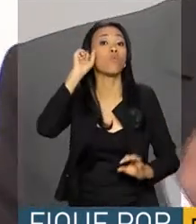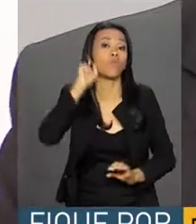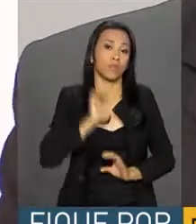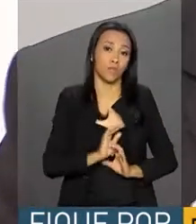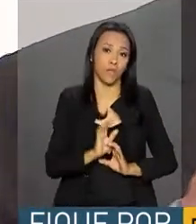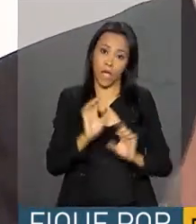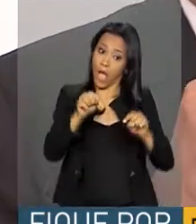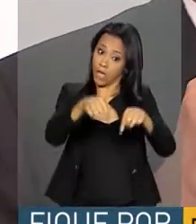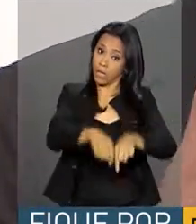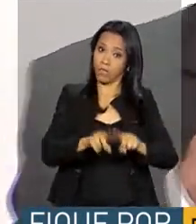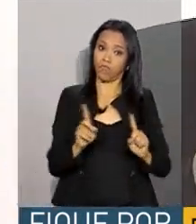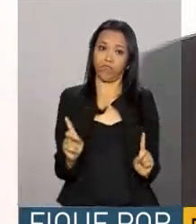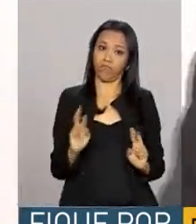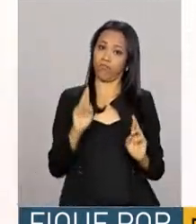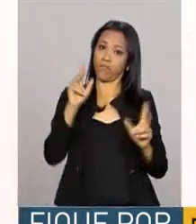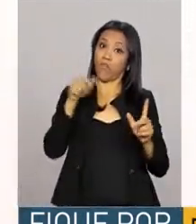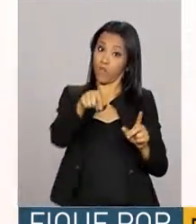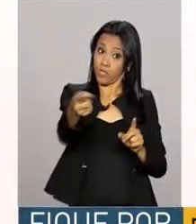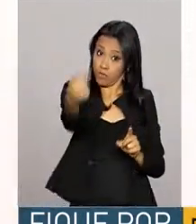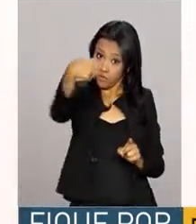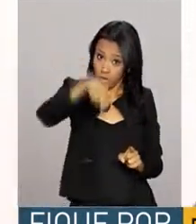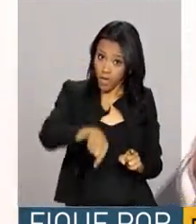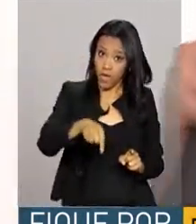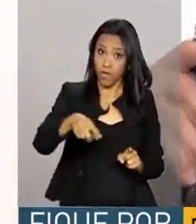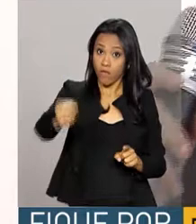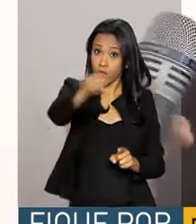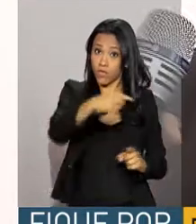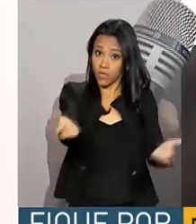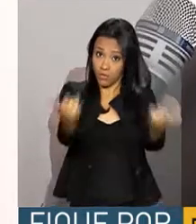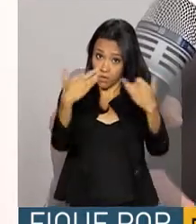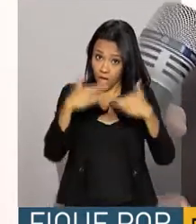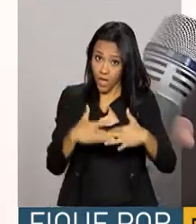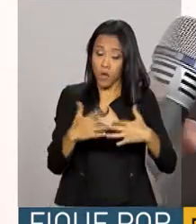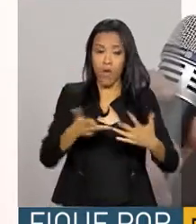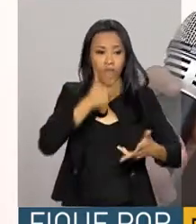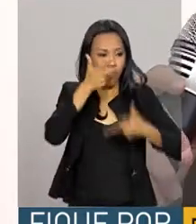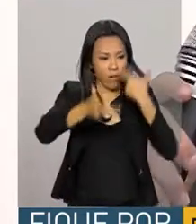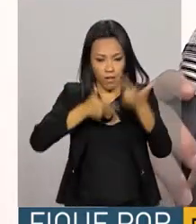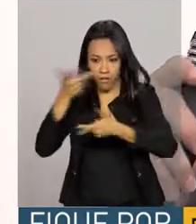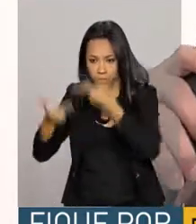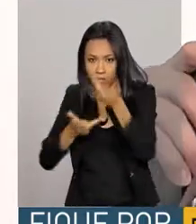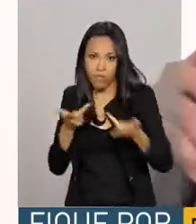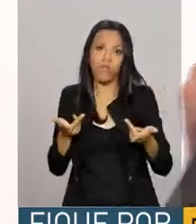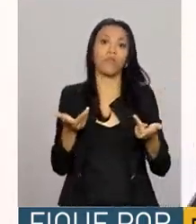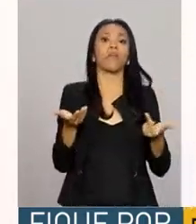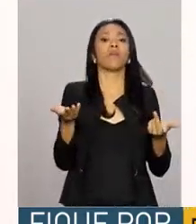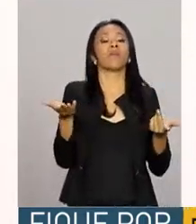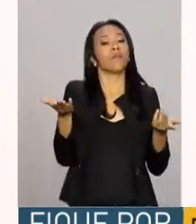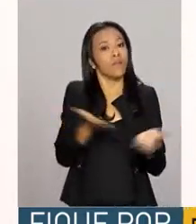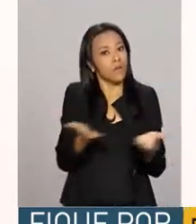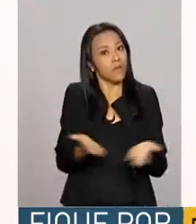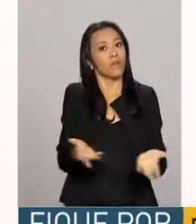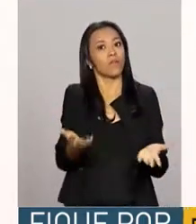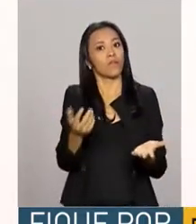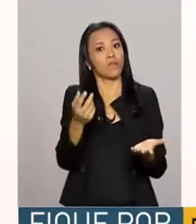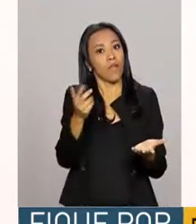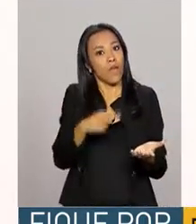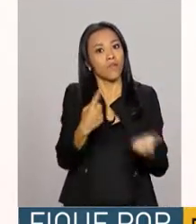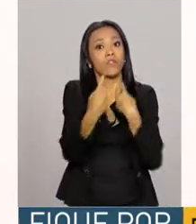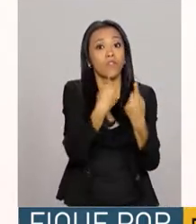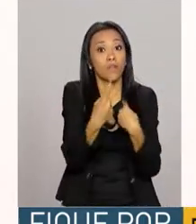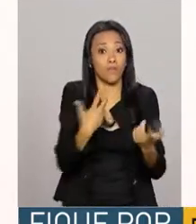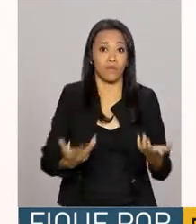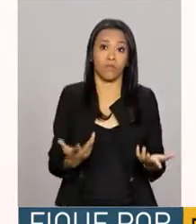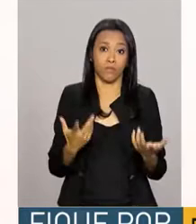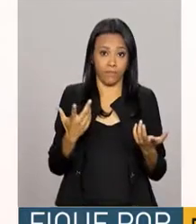vocês vieram falaram e agora estão vendo nos ministros mais ouvir falar significa diálogo e